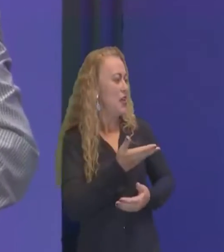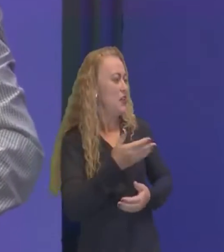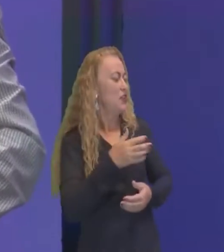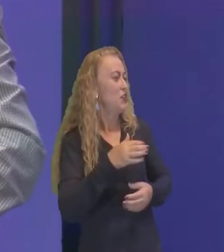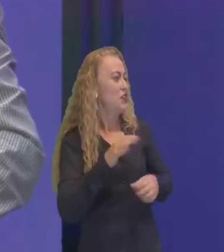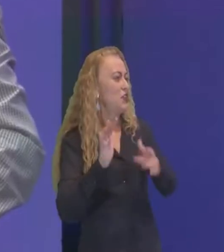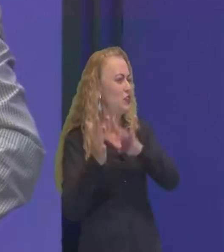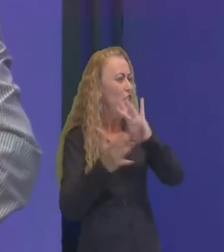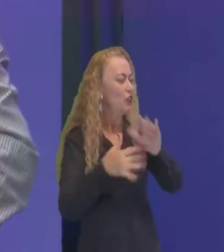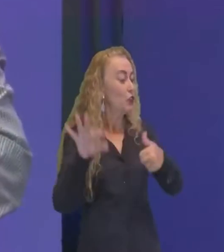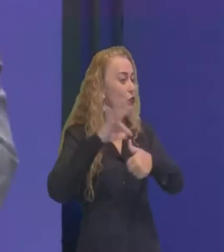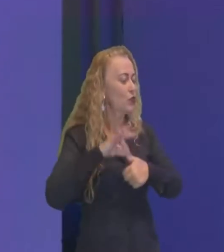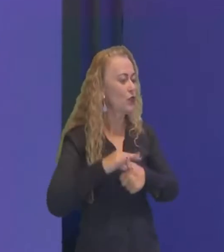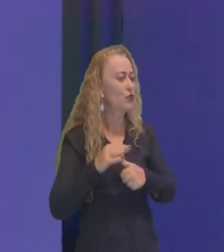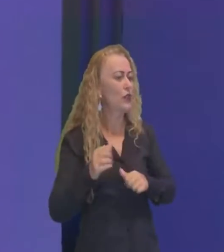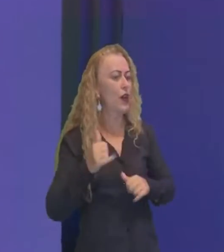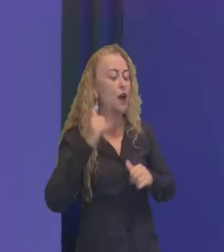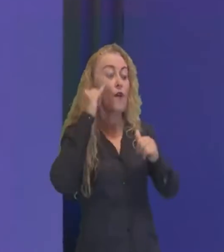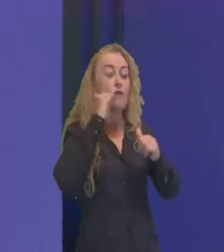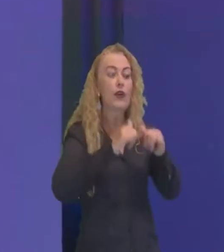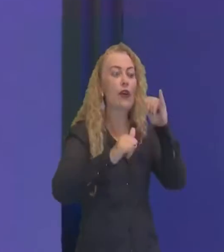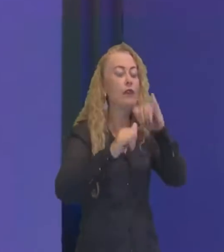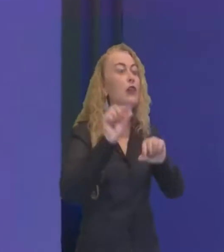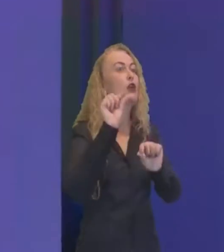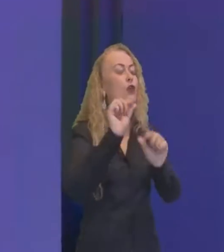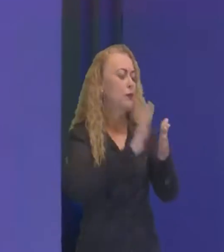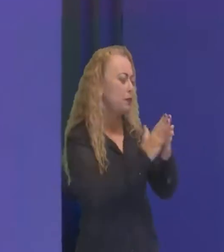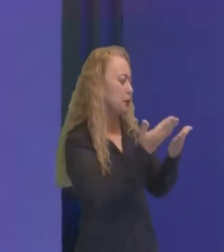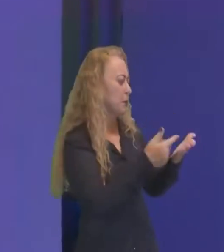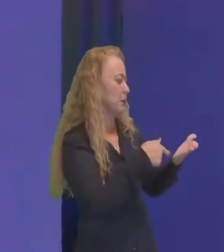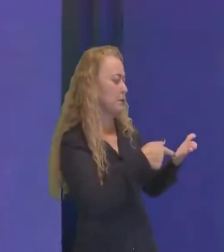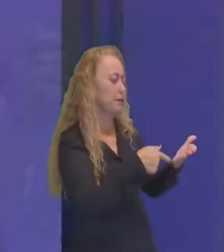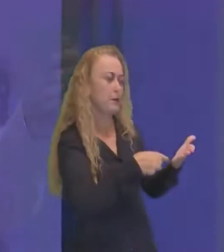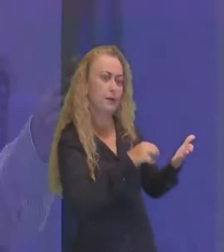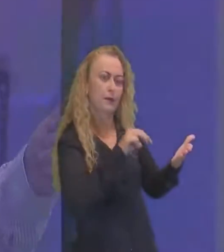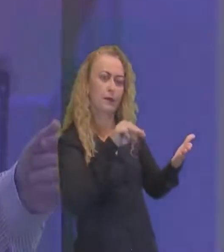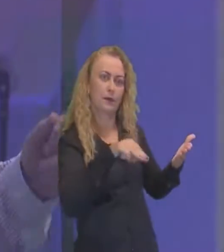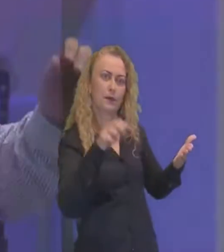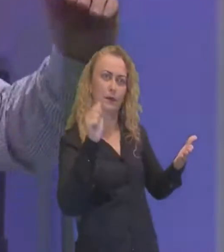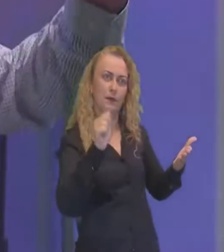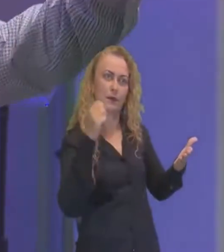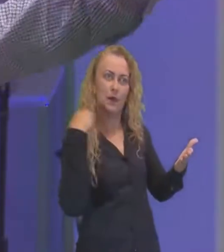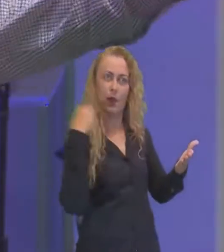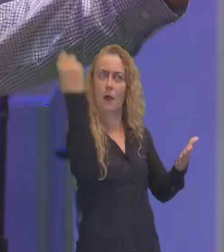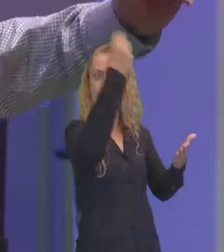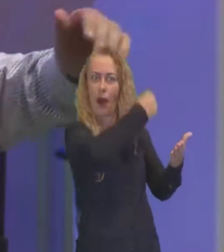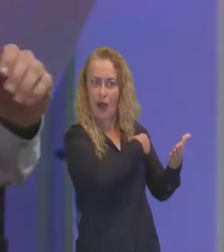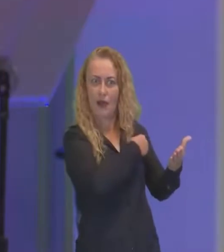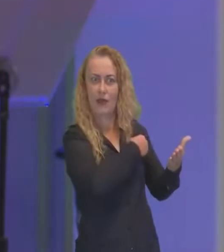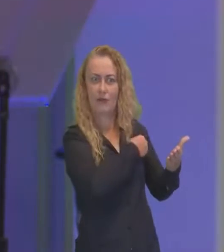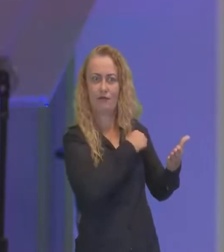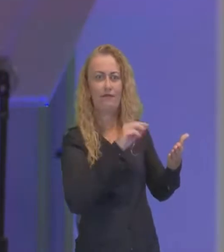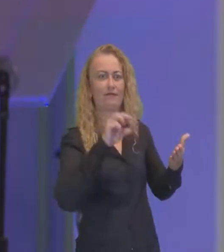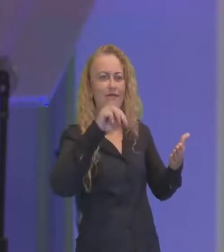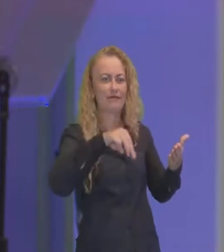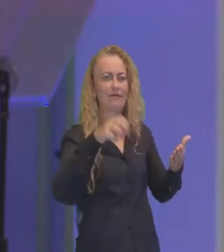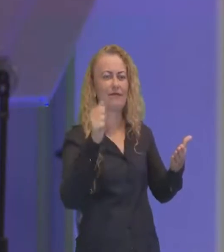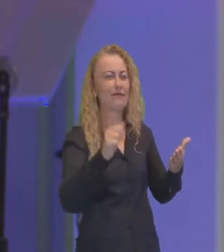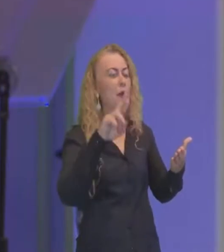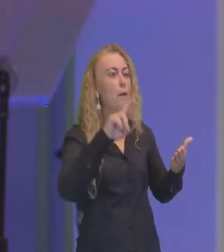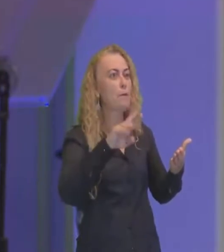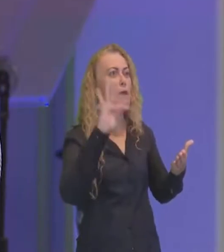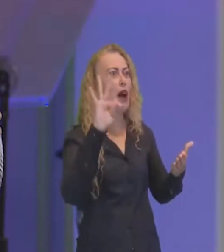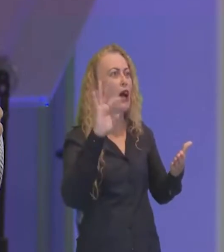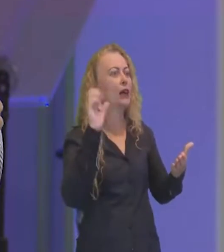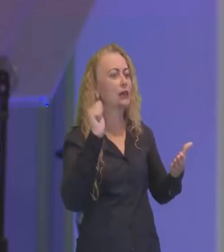está doente. Ela foi bem perspicaz, né? Ela foi bem, aquele que o Senhor ama está doente. E o